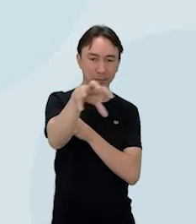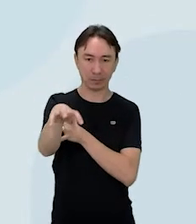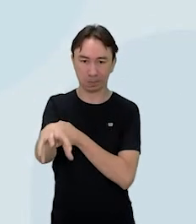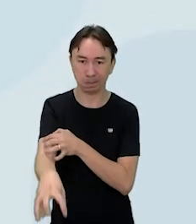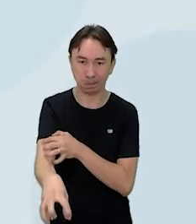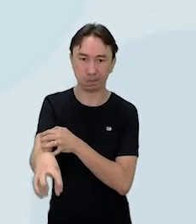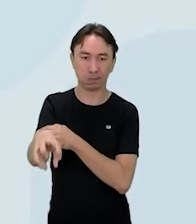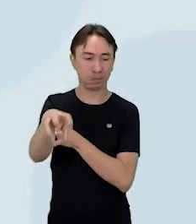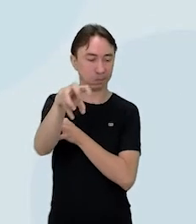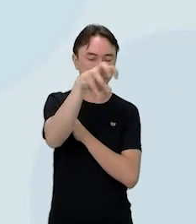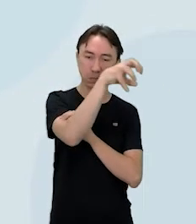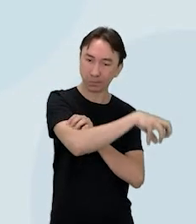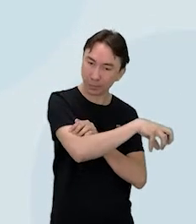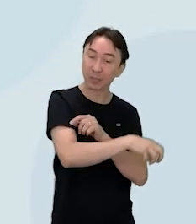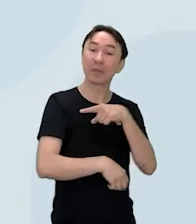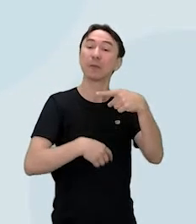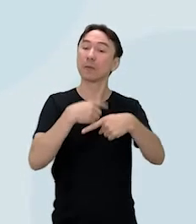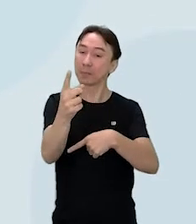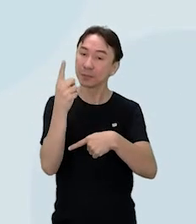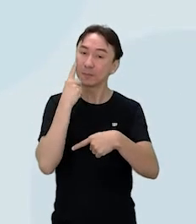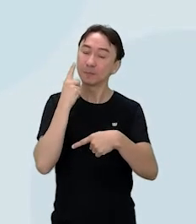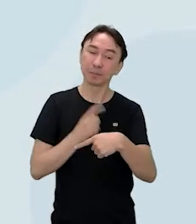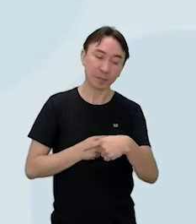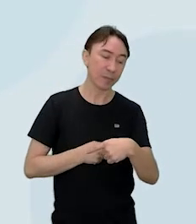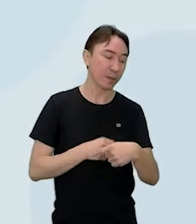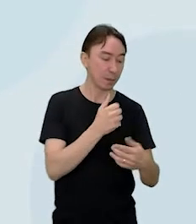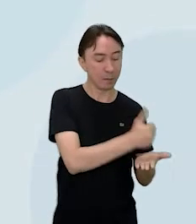a uma usina,